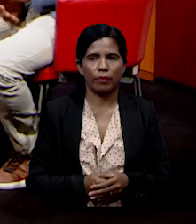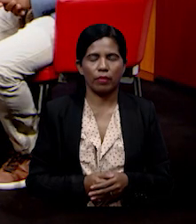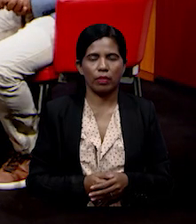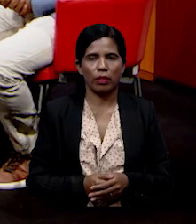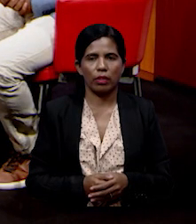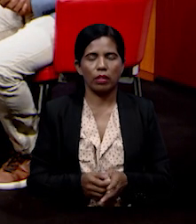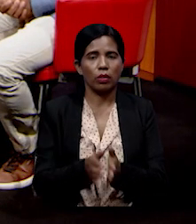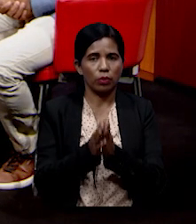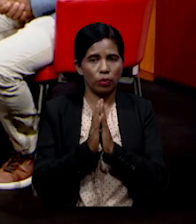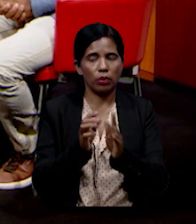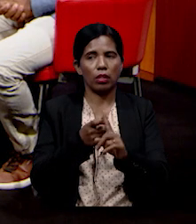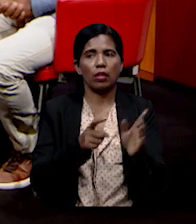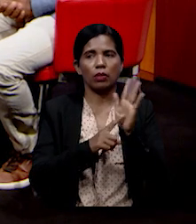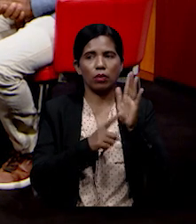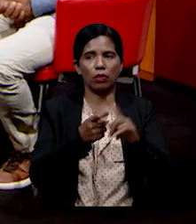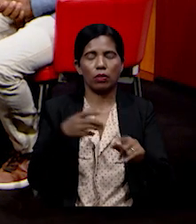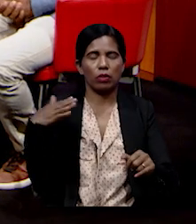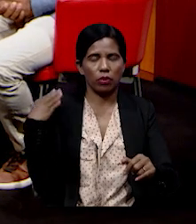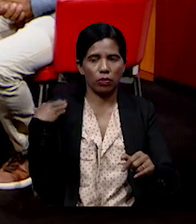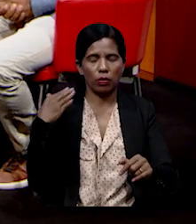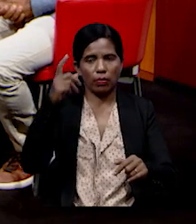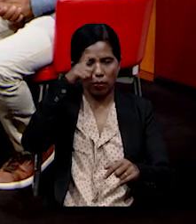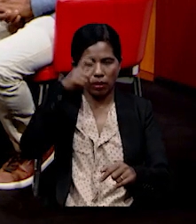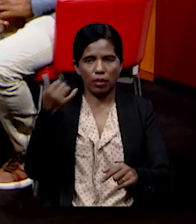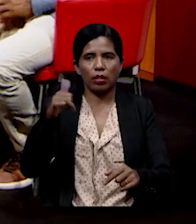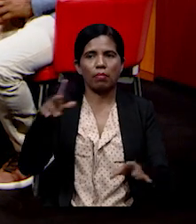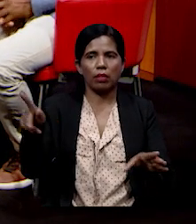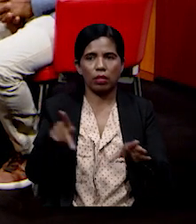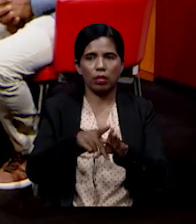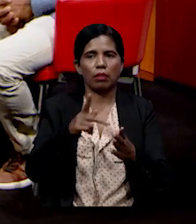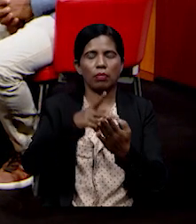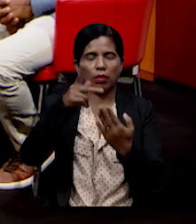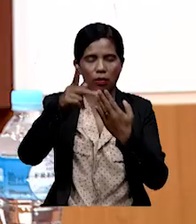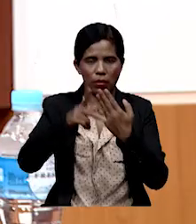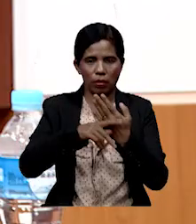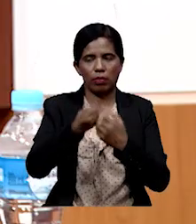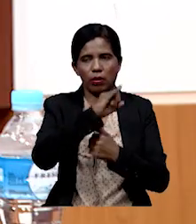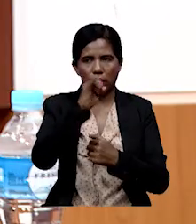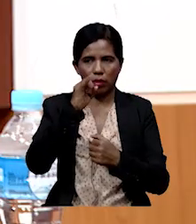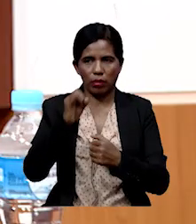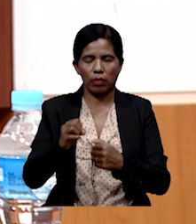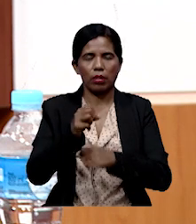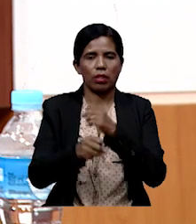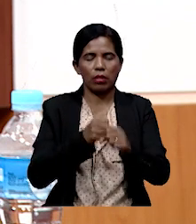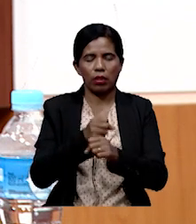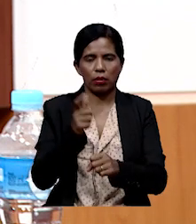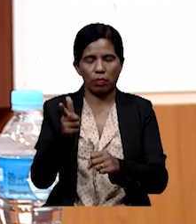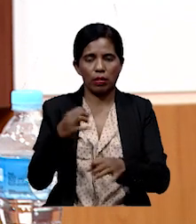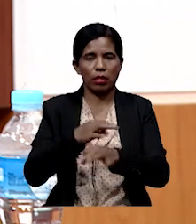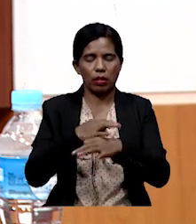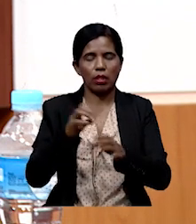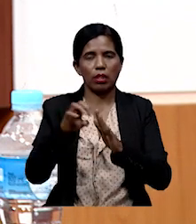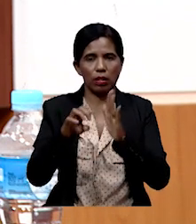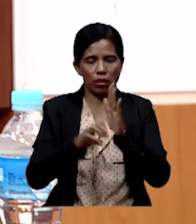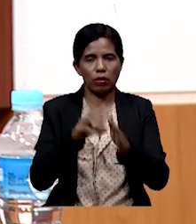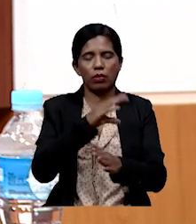Exigência nem ator russo jovem patriota Sira, o Enhira participa, programa Grande Entrevista, Rotem Matina Ruanulo, Construção Estado na